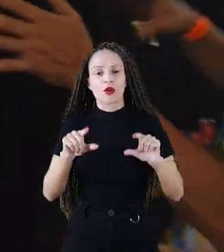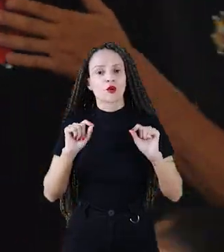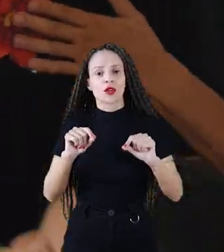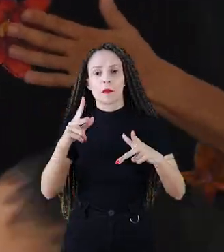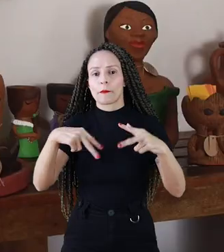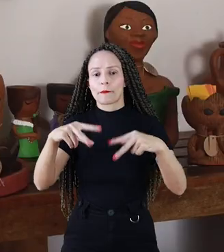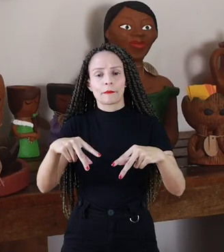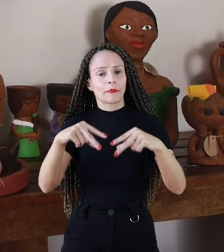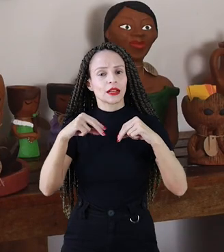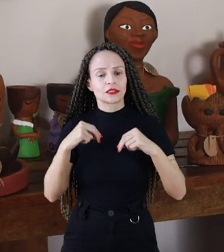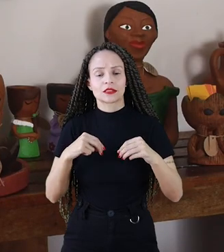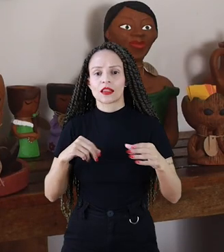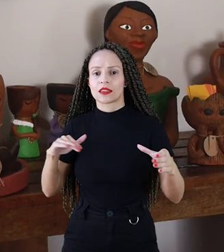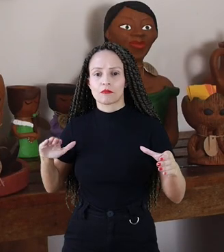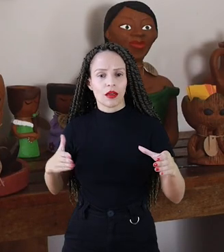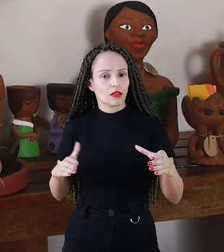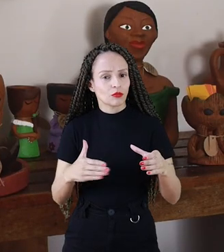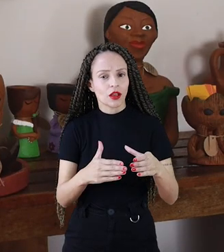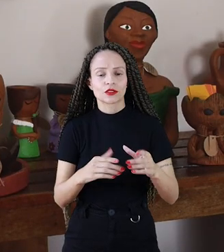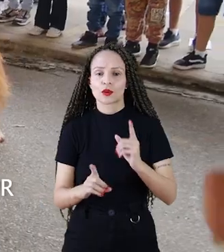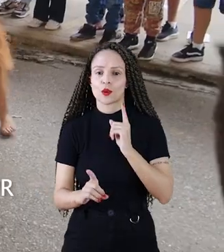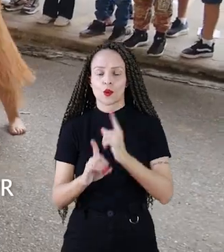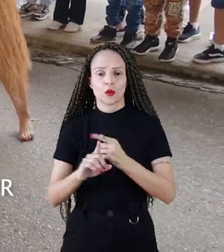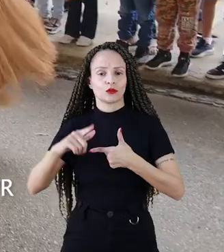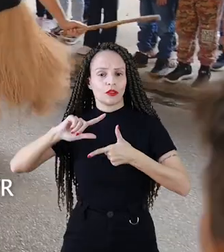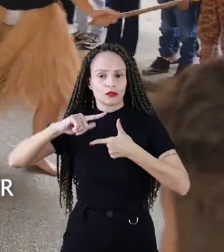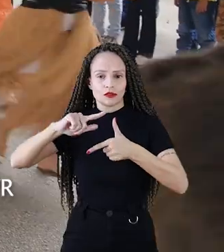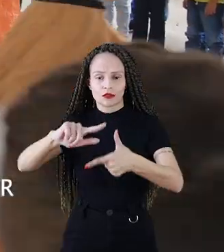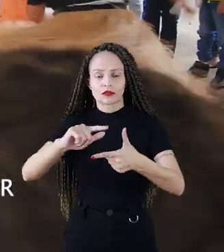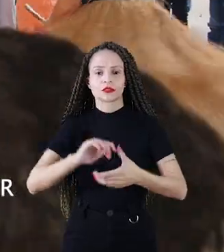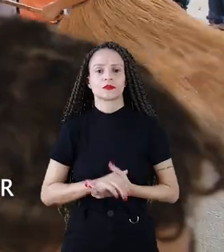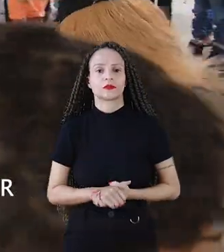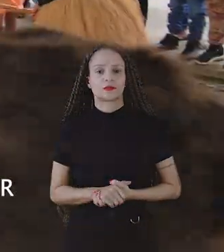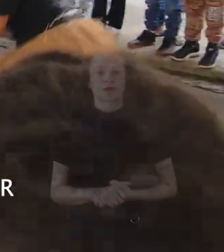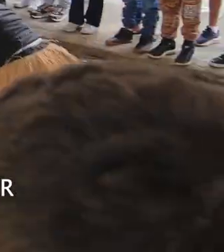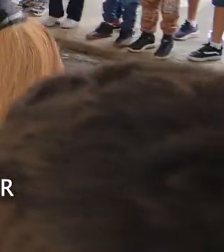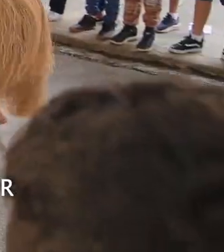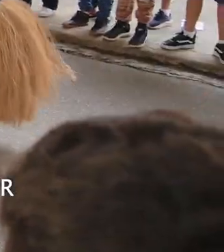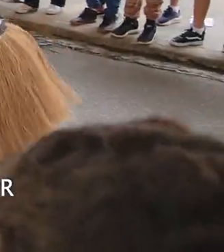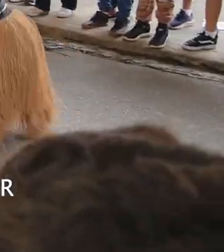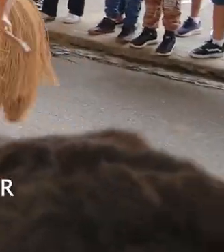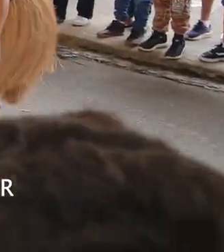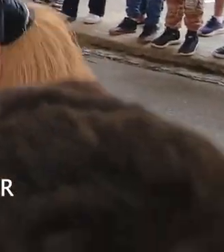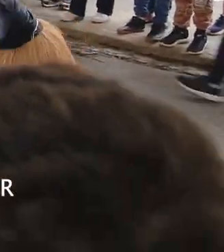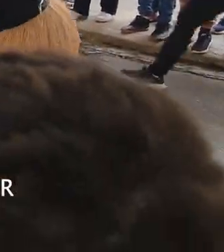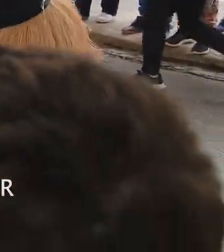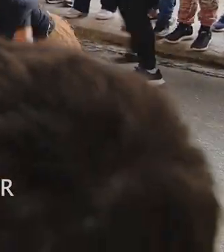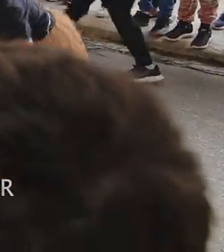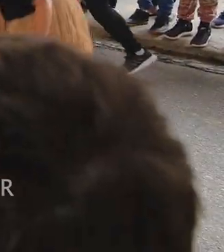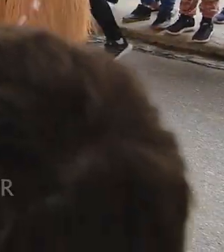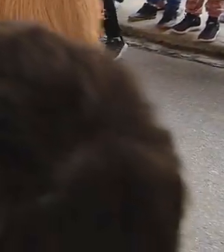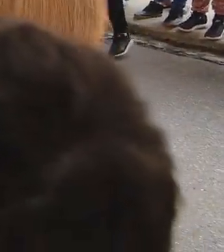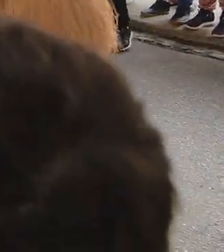foi foi um presente para Adrianópolis receber o encontro de tradições duas jovens jogam capoeira usam camiseta preta